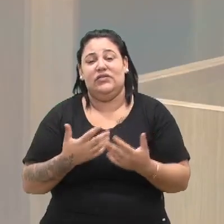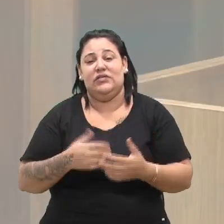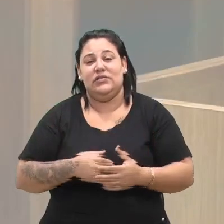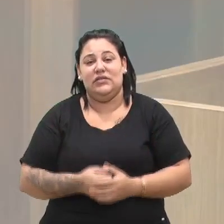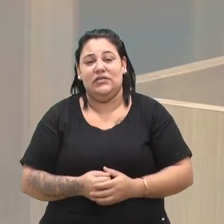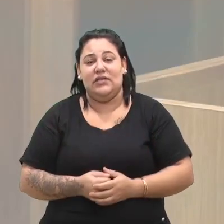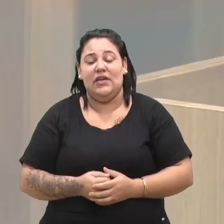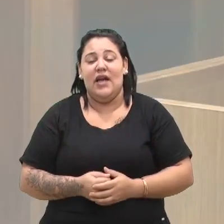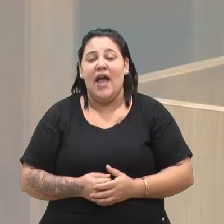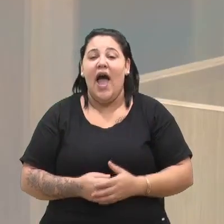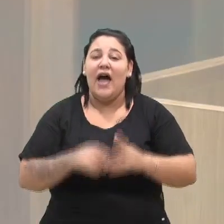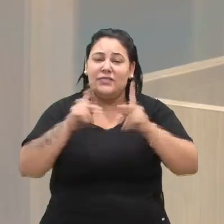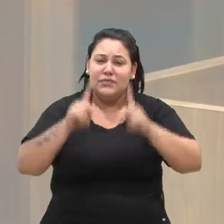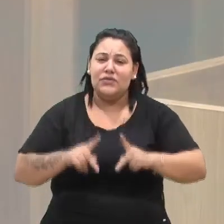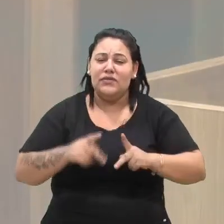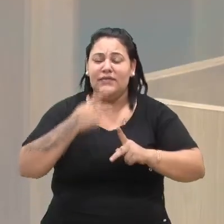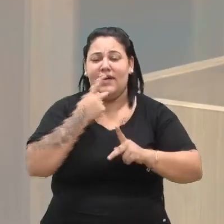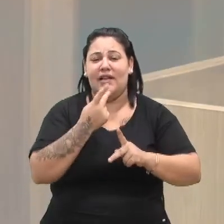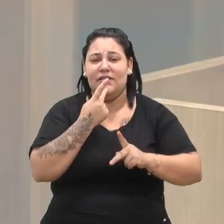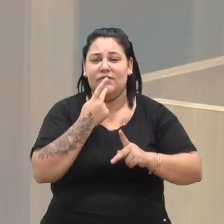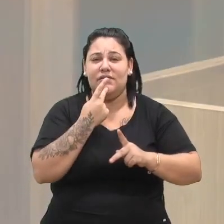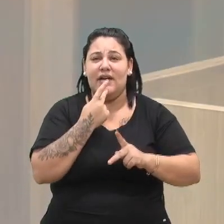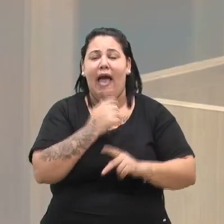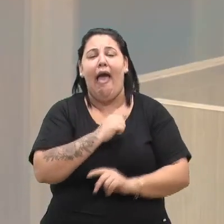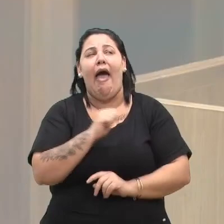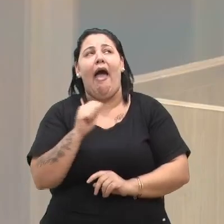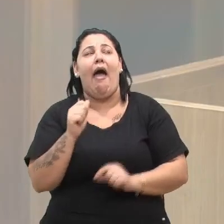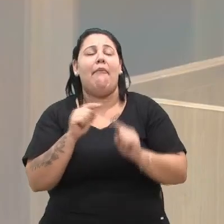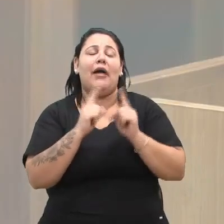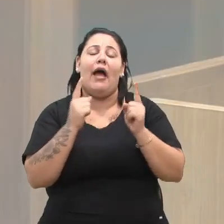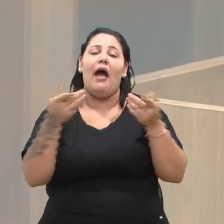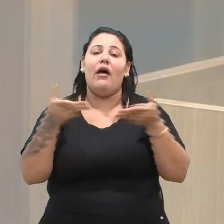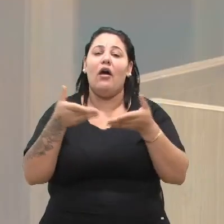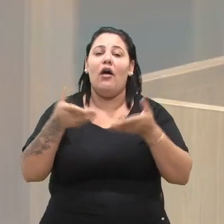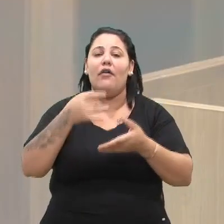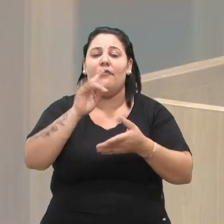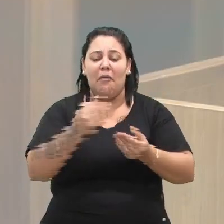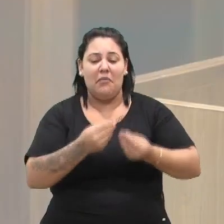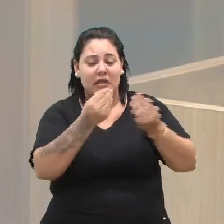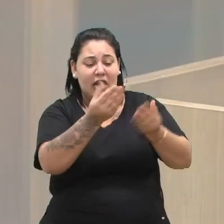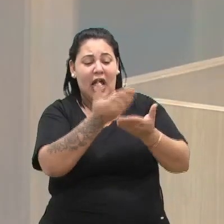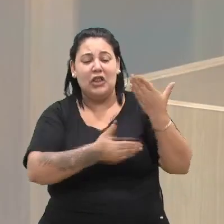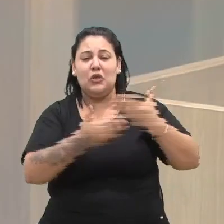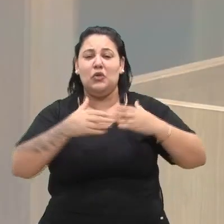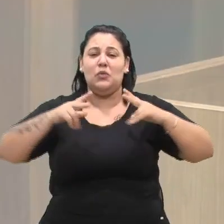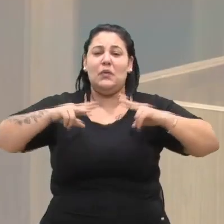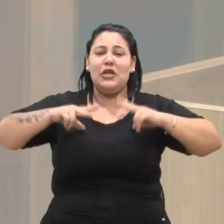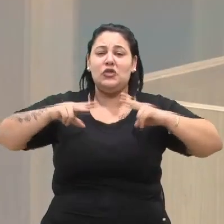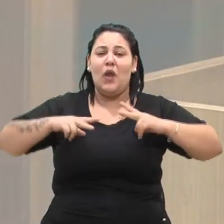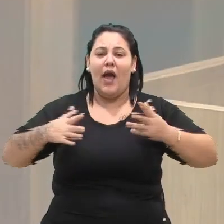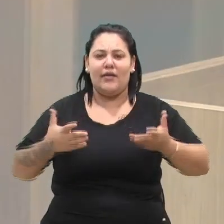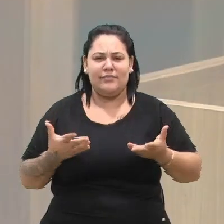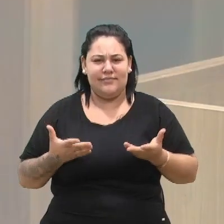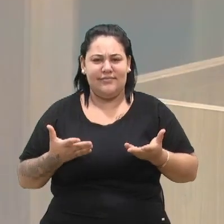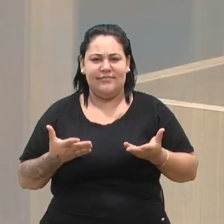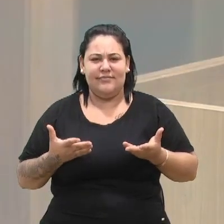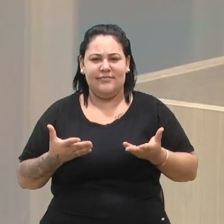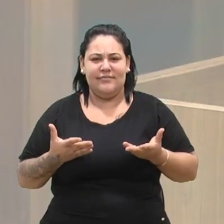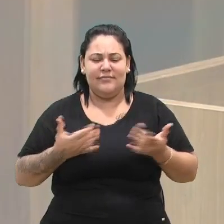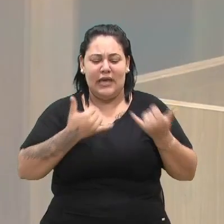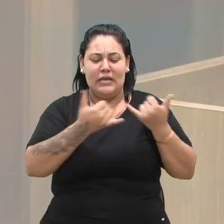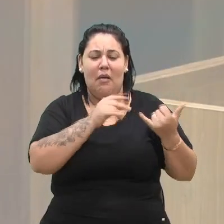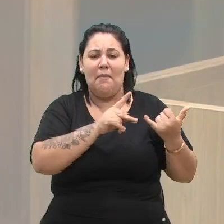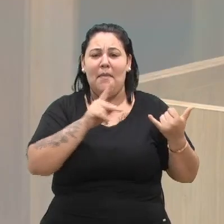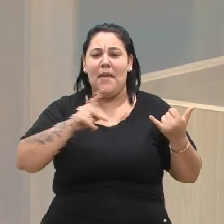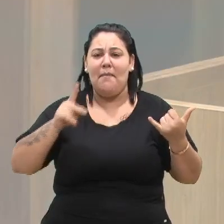Aí as pessoas dizem, mas agora vamos entregar tudo para o privado, como vamos dizer, as PPPs da